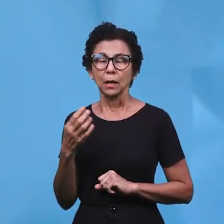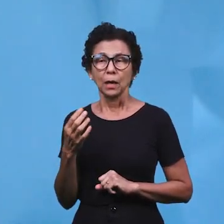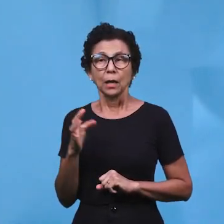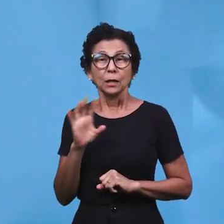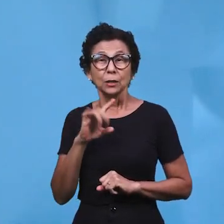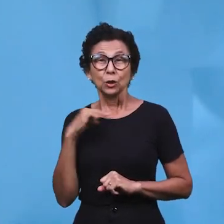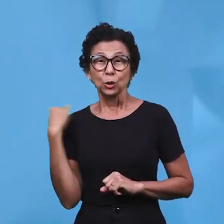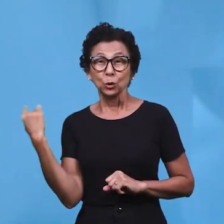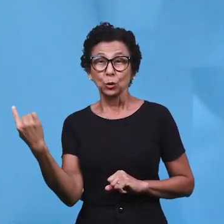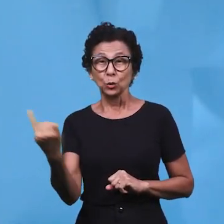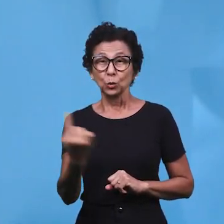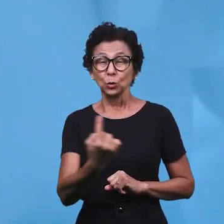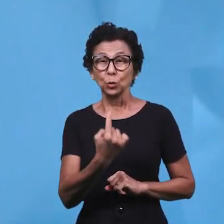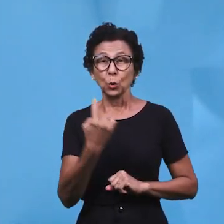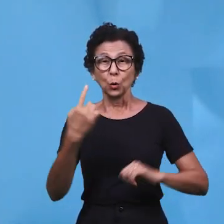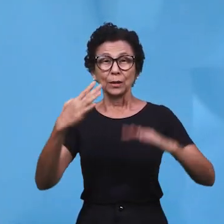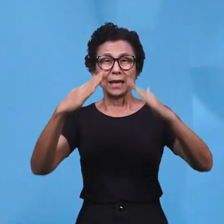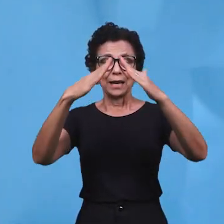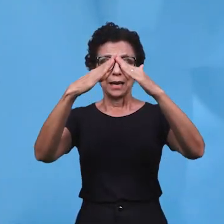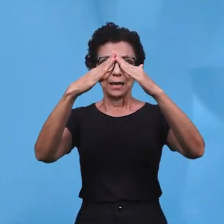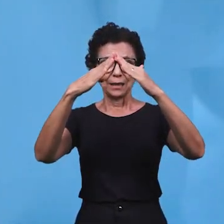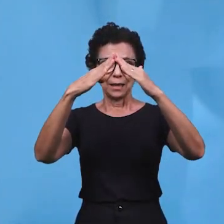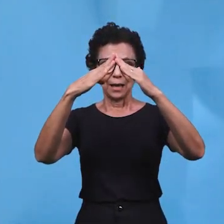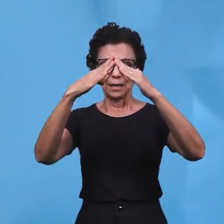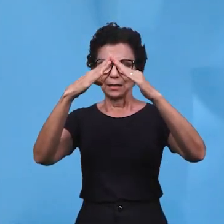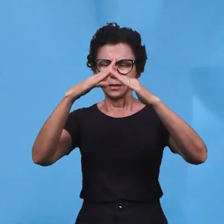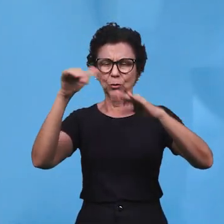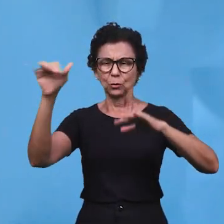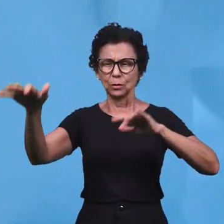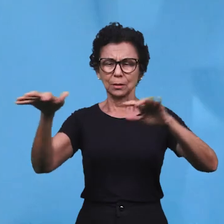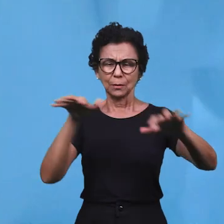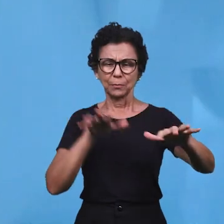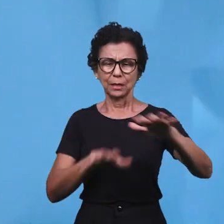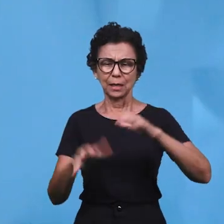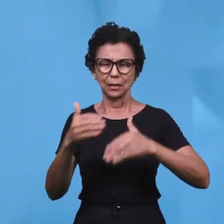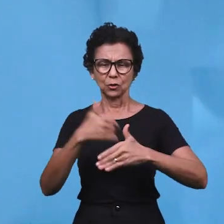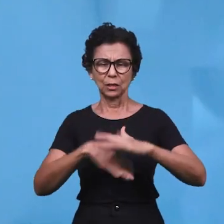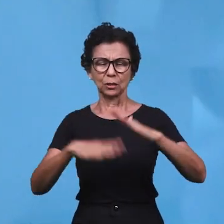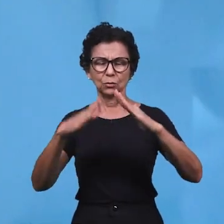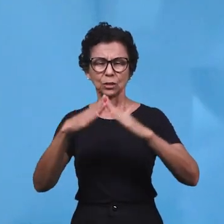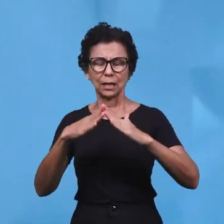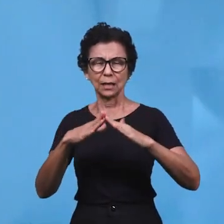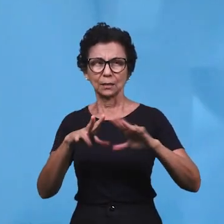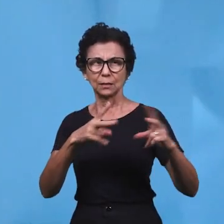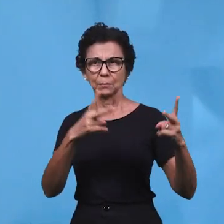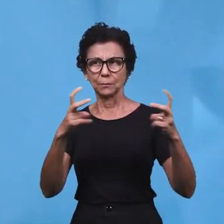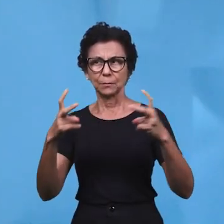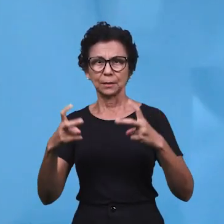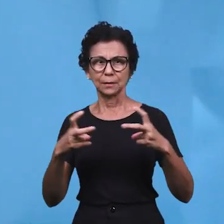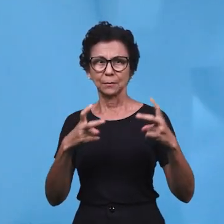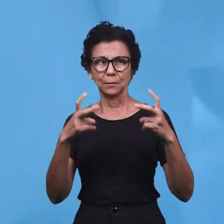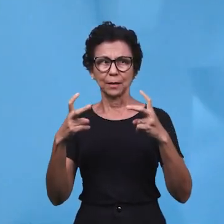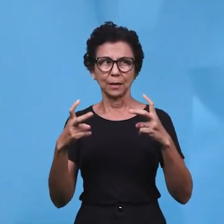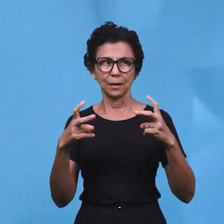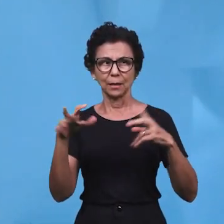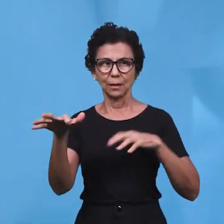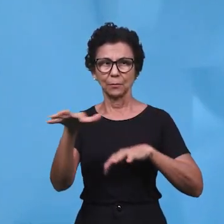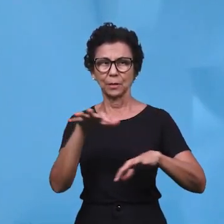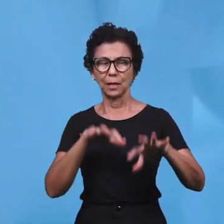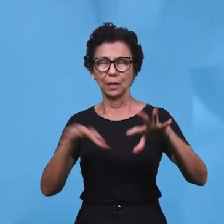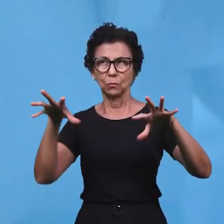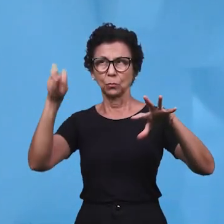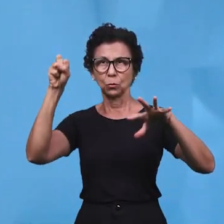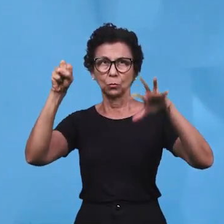a casa tem que sentir esse sinal, essa mensagem que o sono vai chegar. Então não